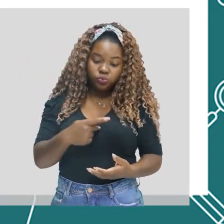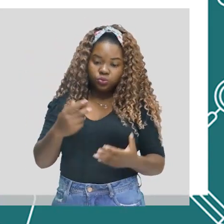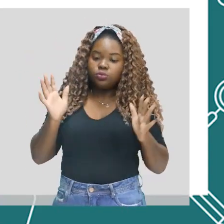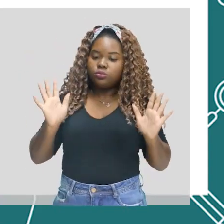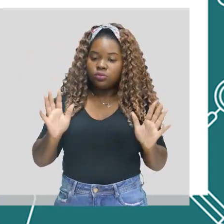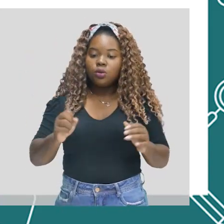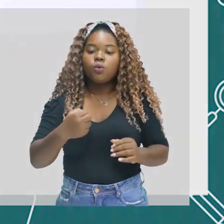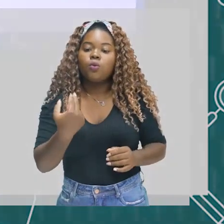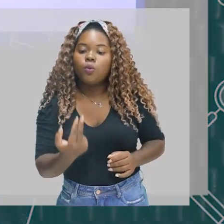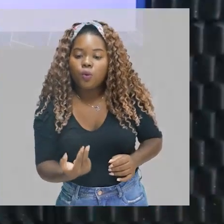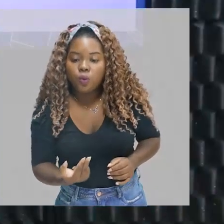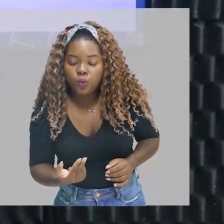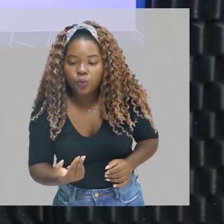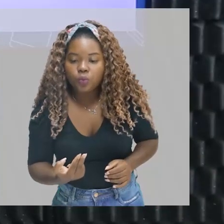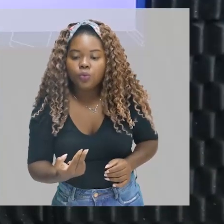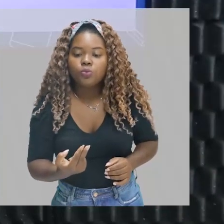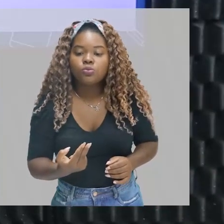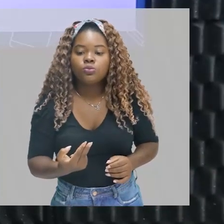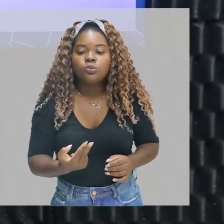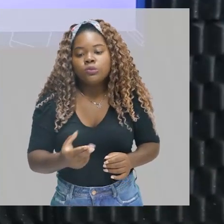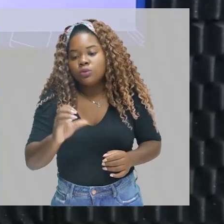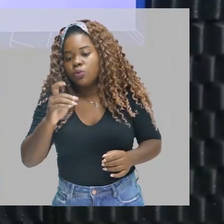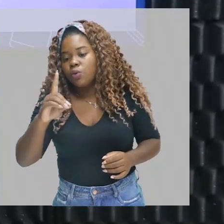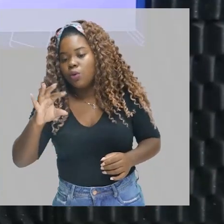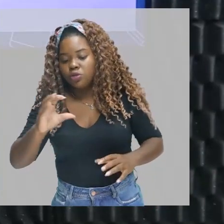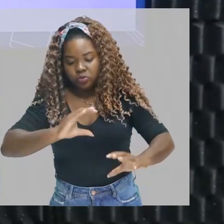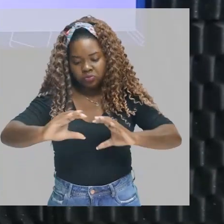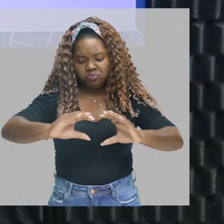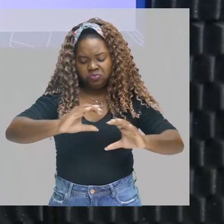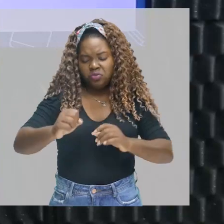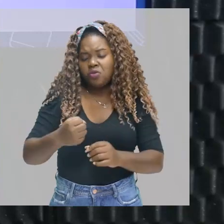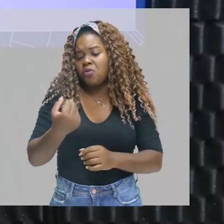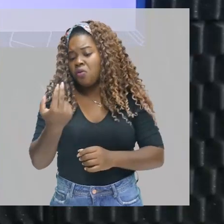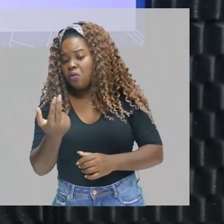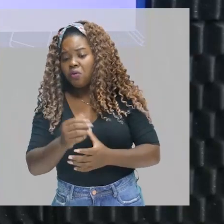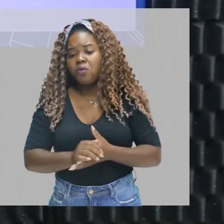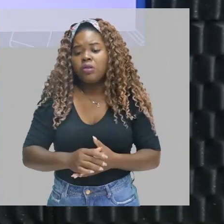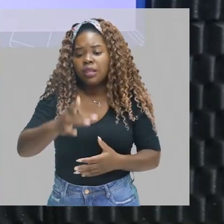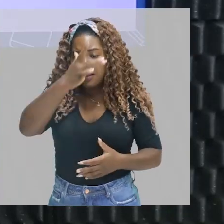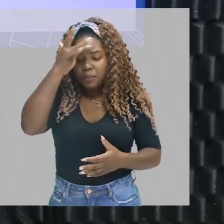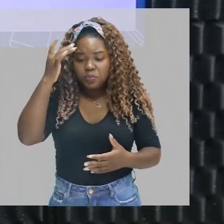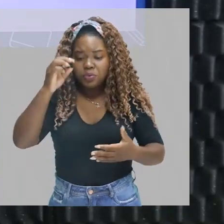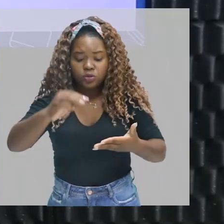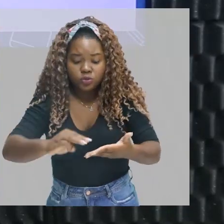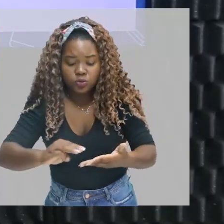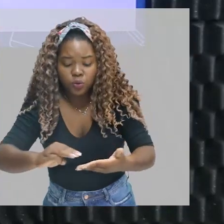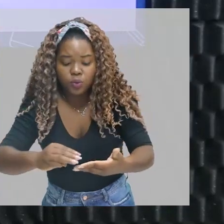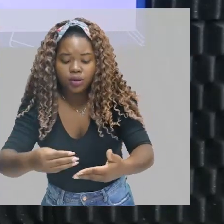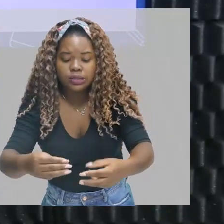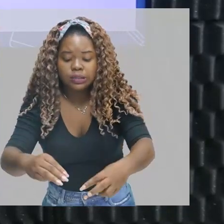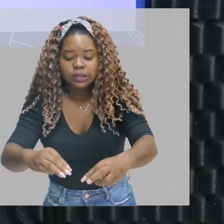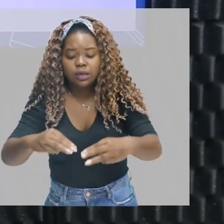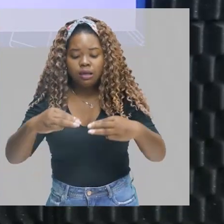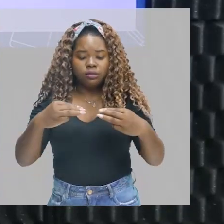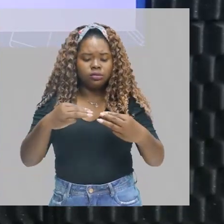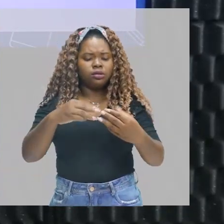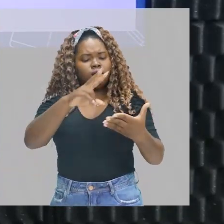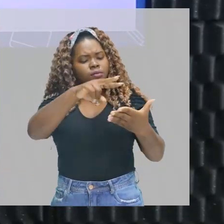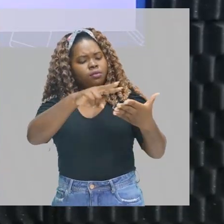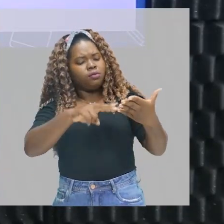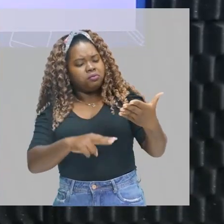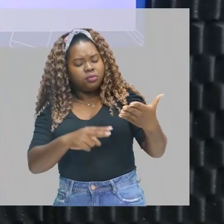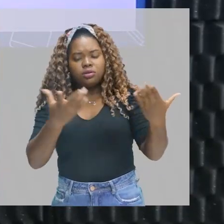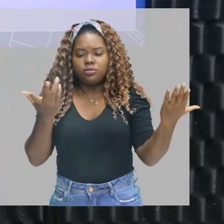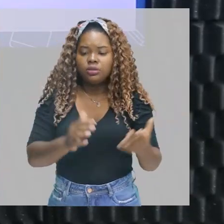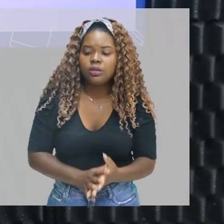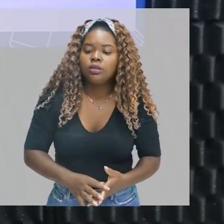ou vai estar centrada no próprio código, ou vai estar centrada no receptor. Então, cada função está centrada